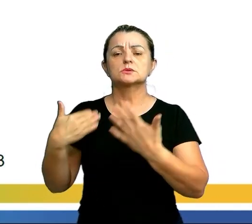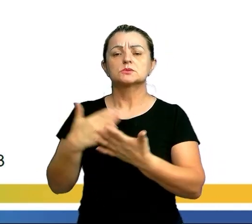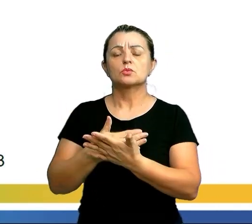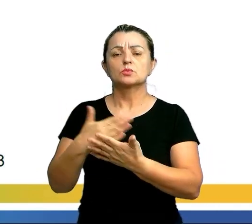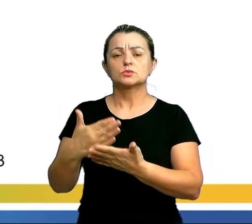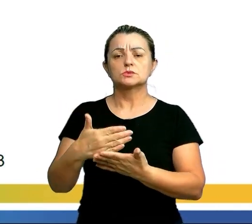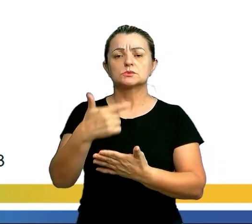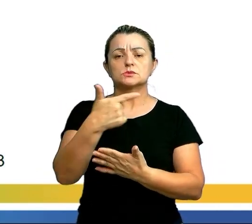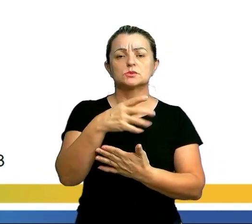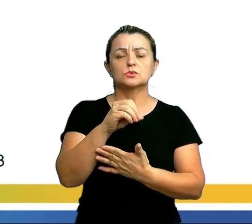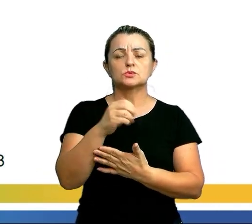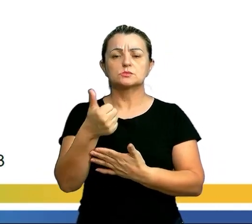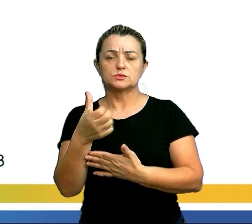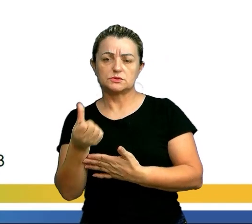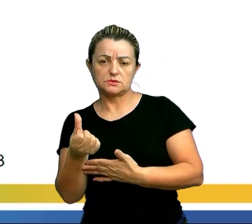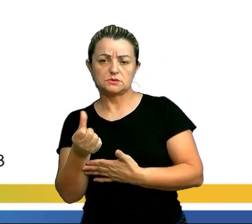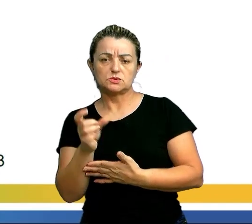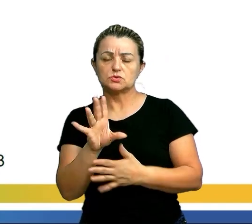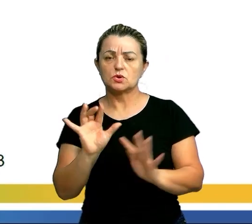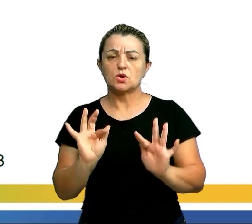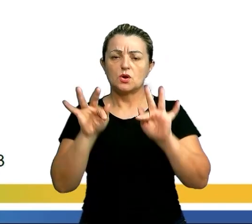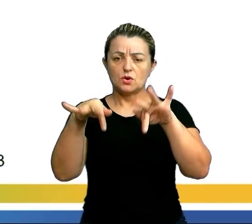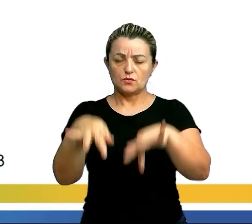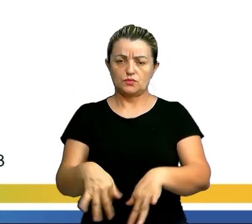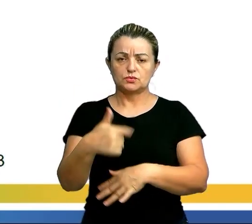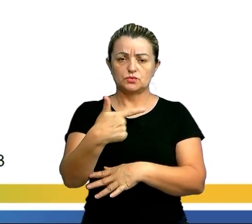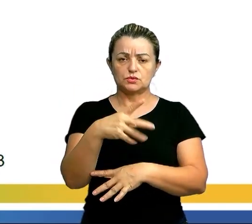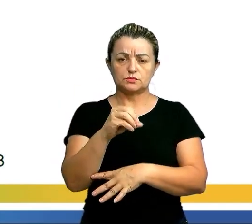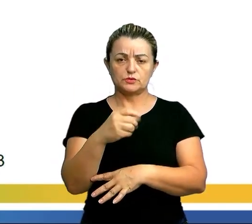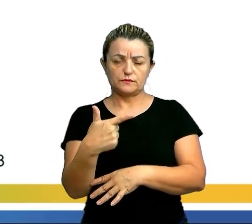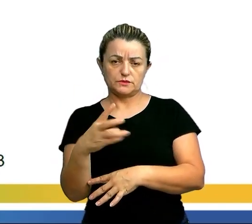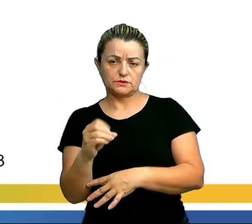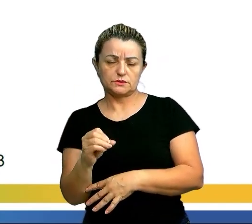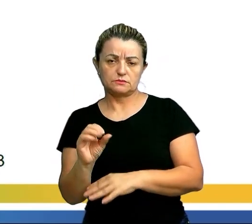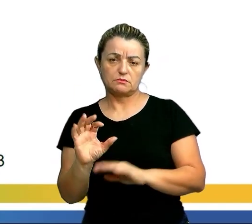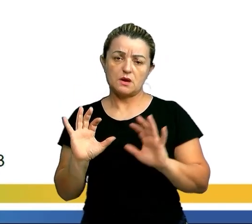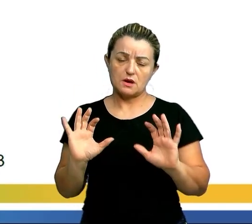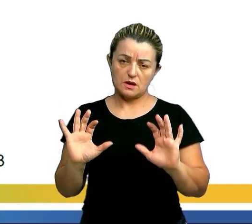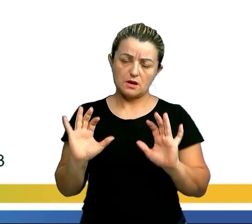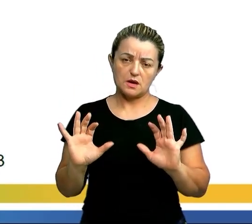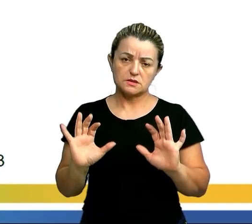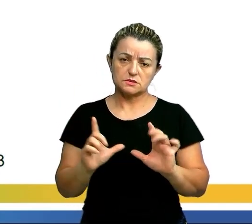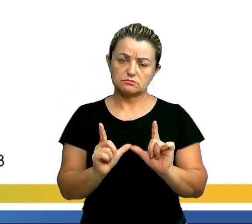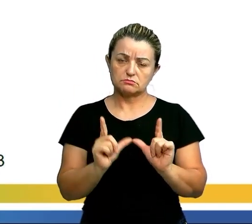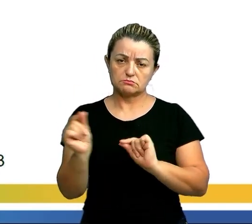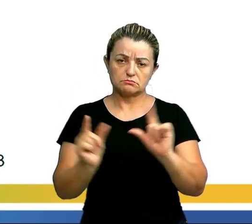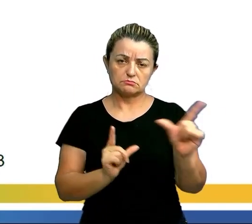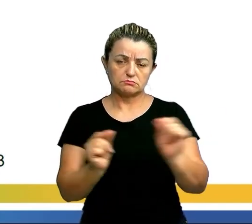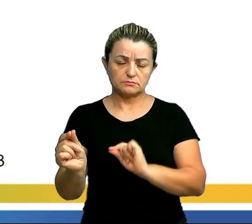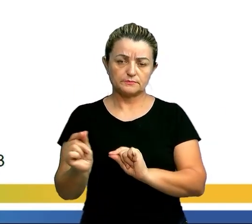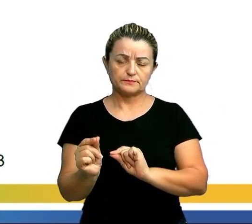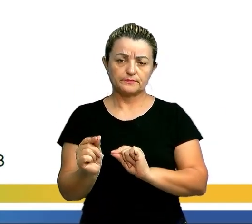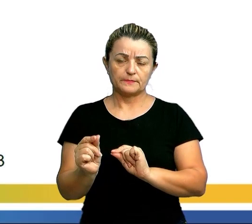em 2016 e foi finalizado em 2020, com a saída definitiva